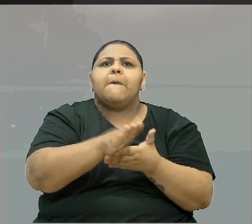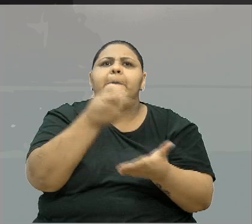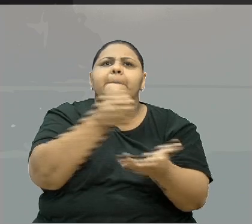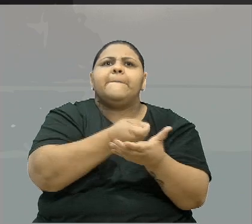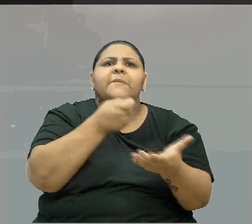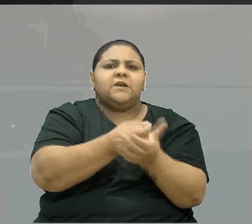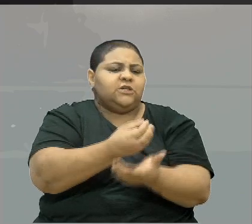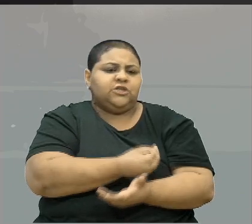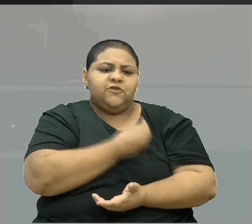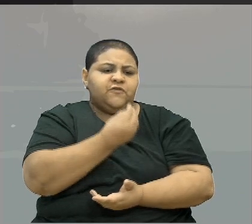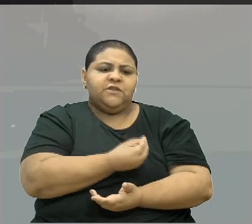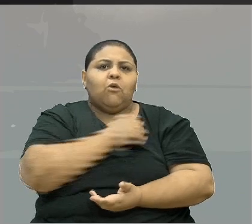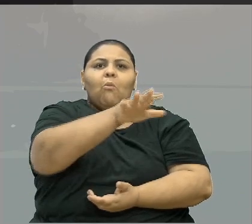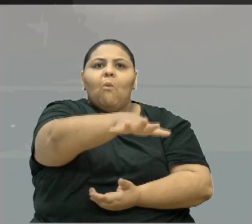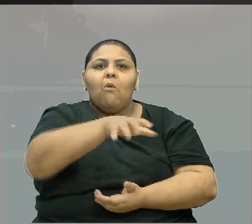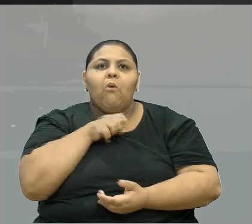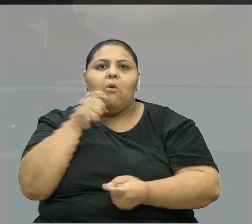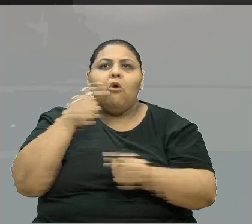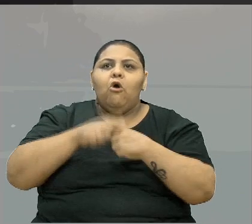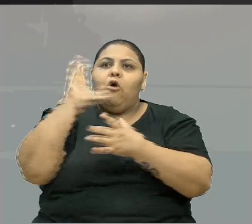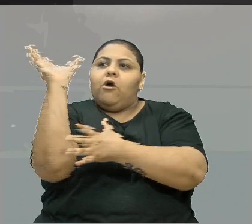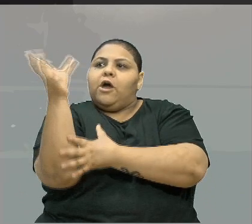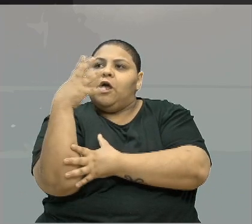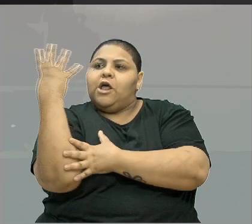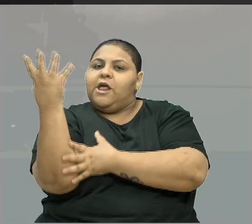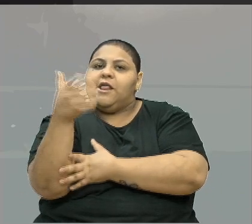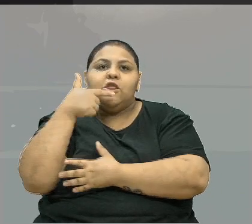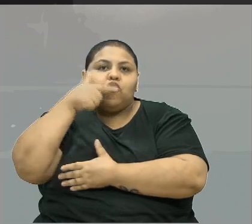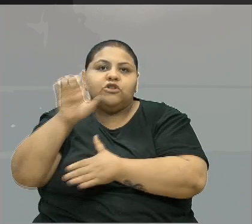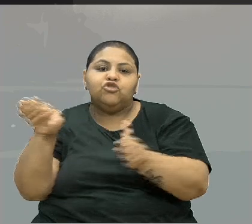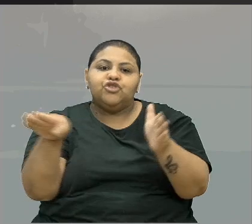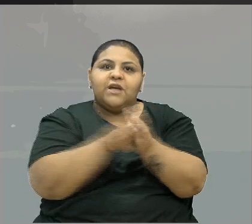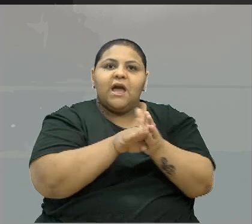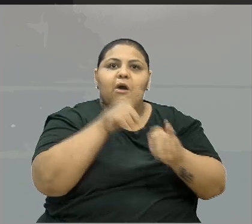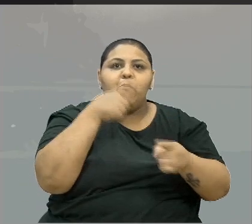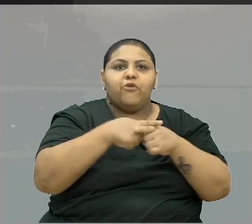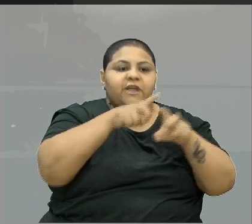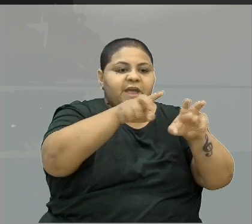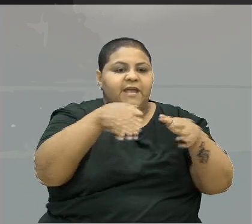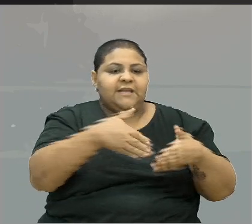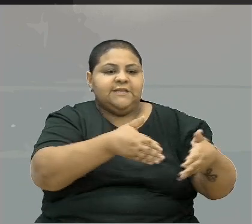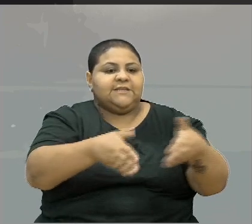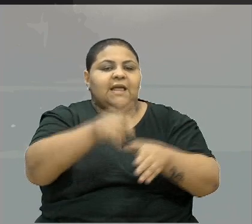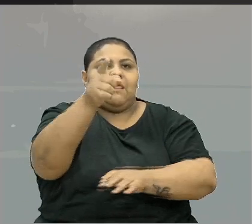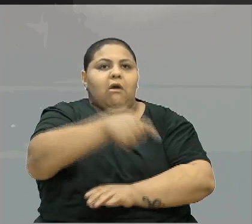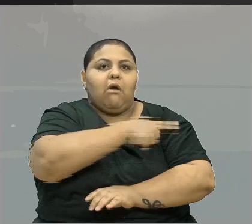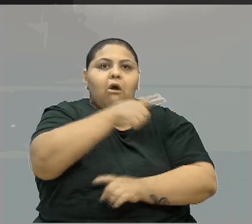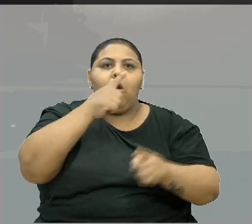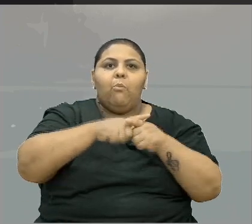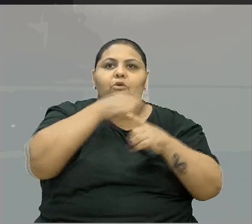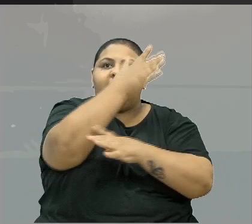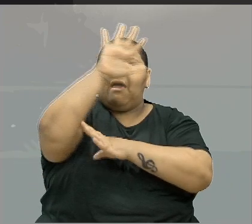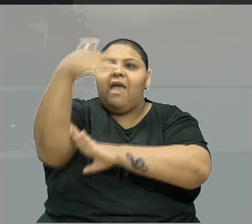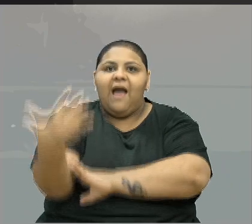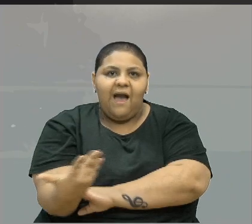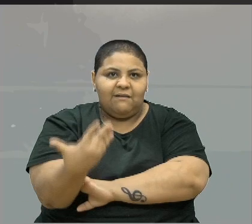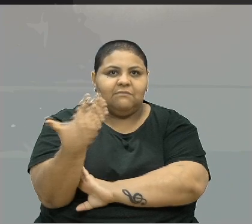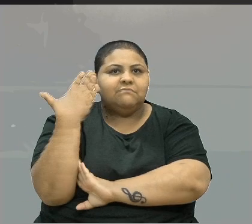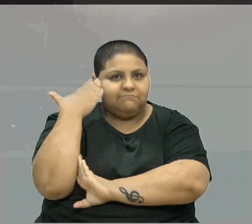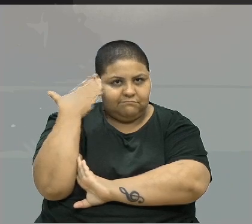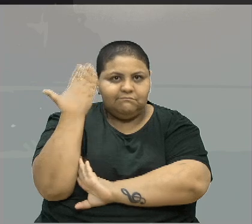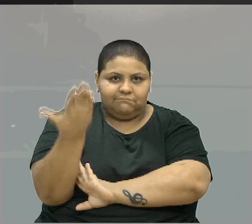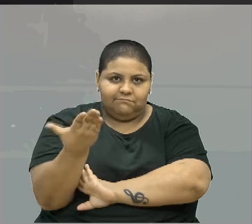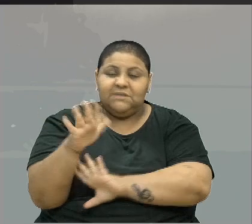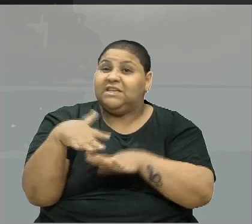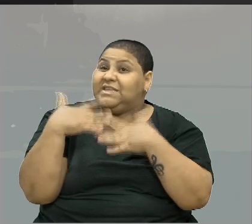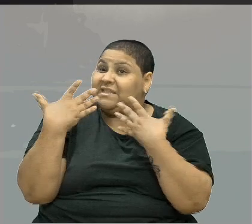puderam ser socorridas porque a ambulância não conseguiu chegar lá porque a estrada estava interditada por causa da queda dessas árvores.